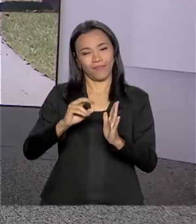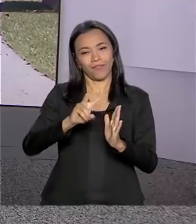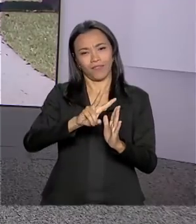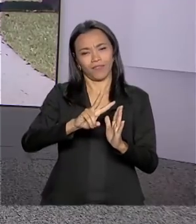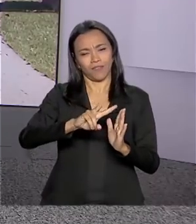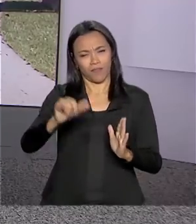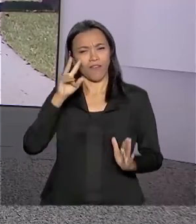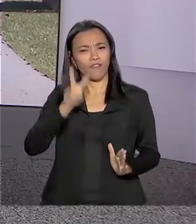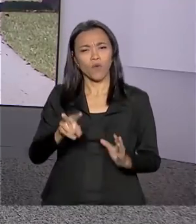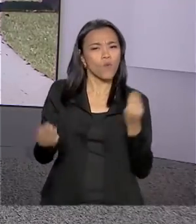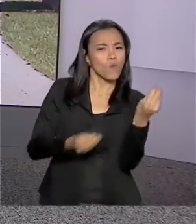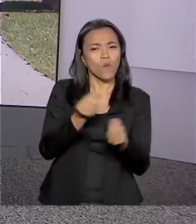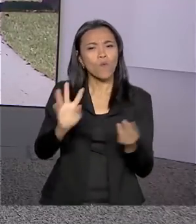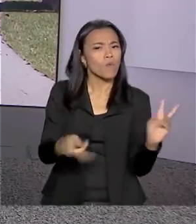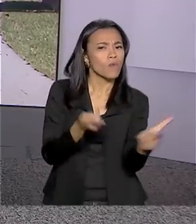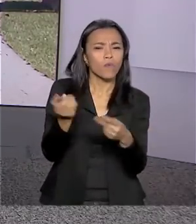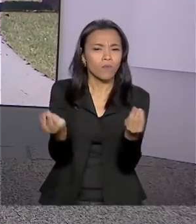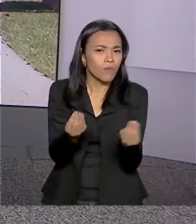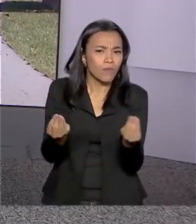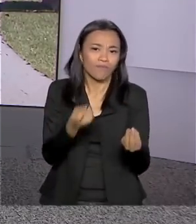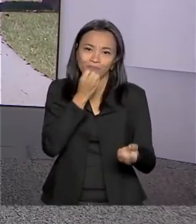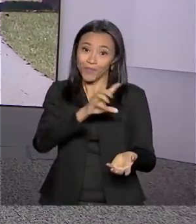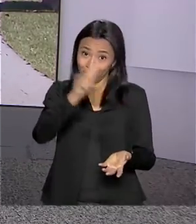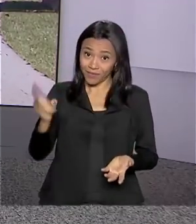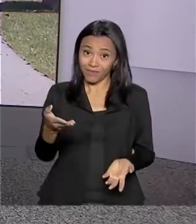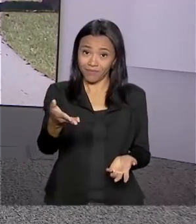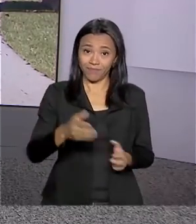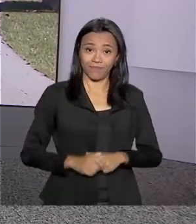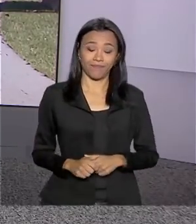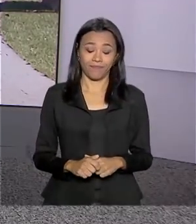por lá ou luciana bom dia pra você